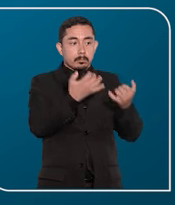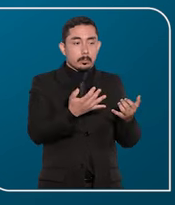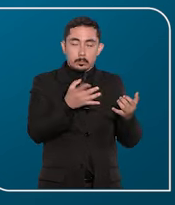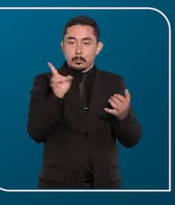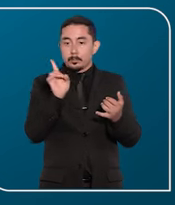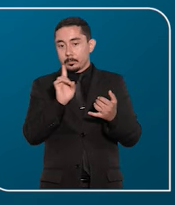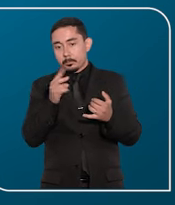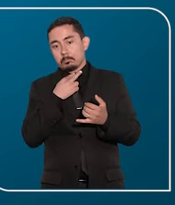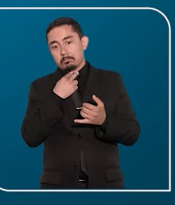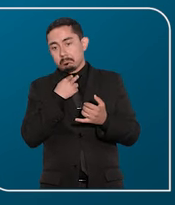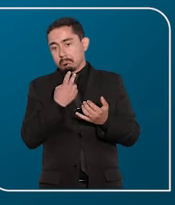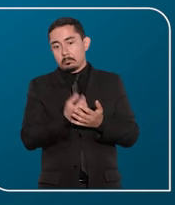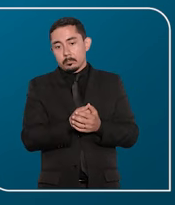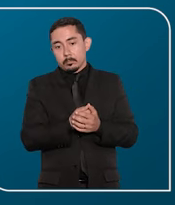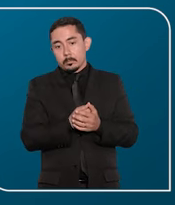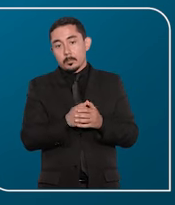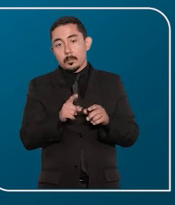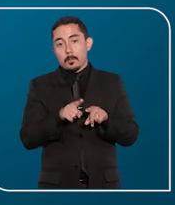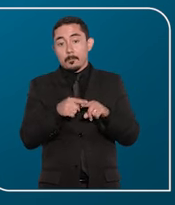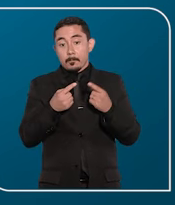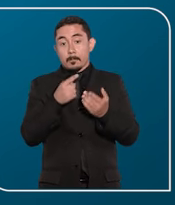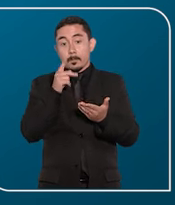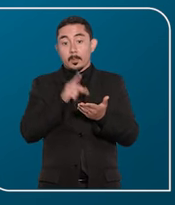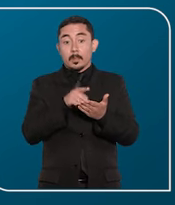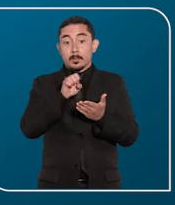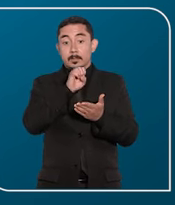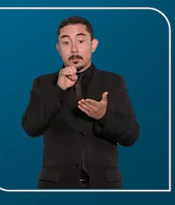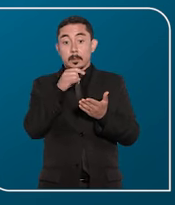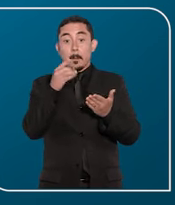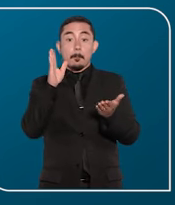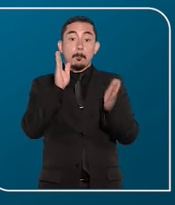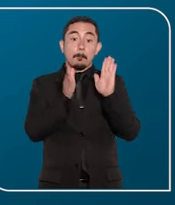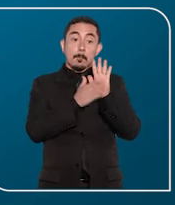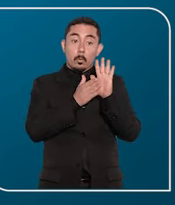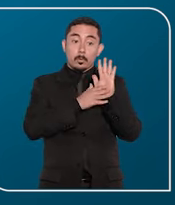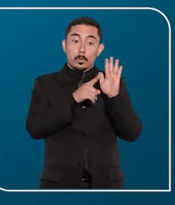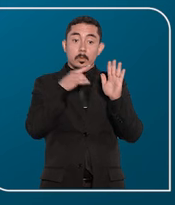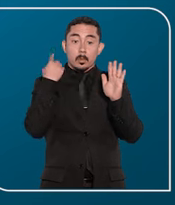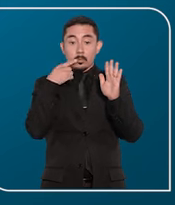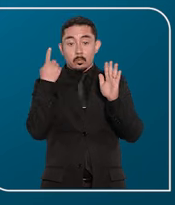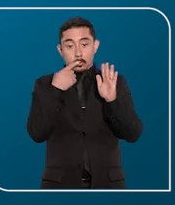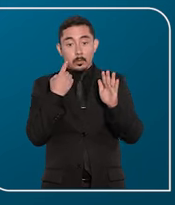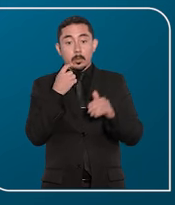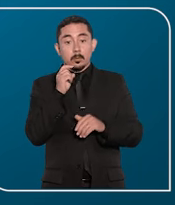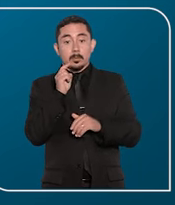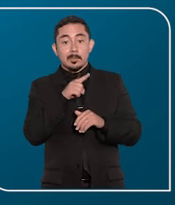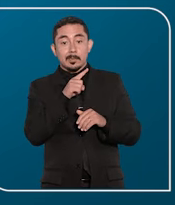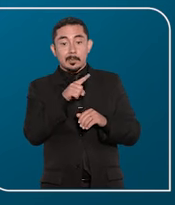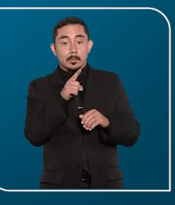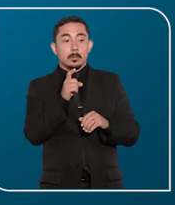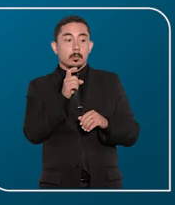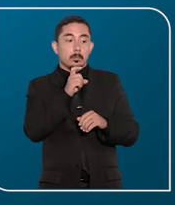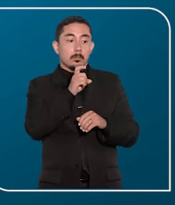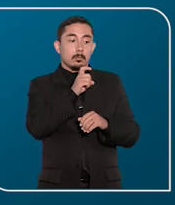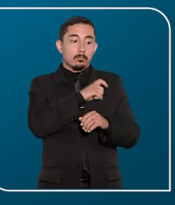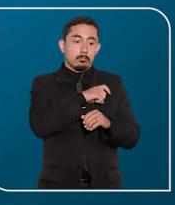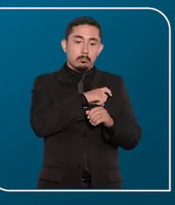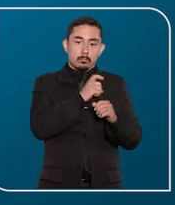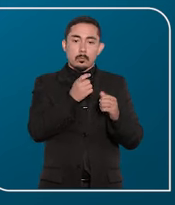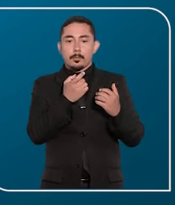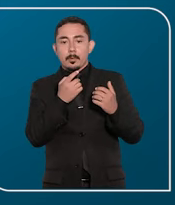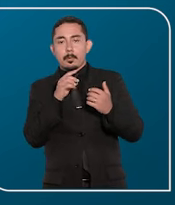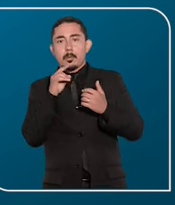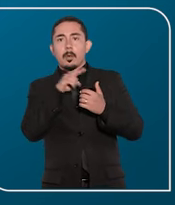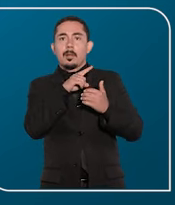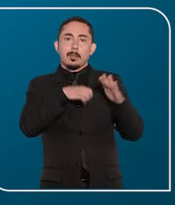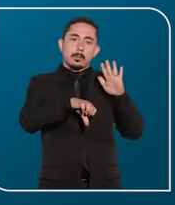informações. Agora, efetivamente, se comprovado que o advogado está agindo em conluio, em associação, né, realizando um